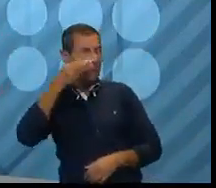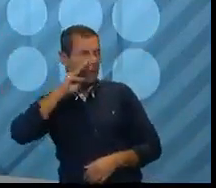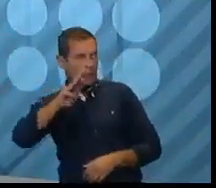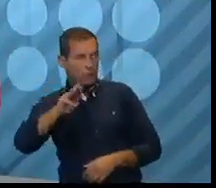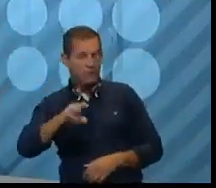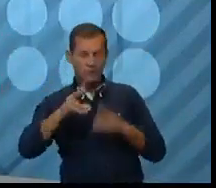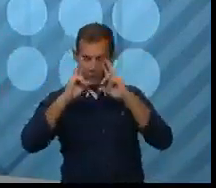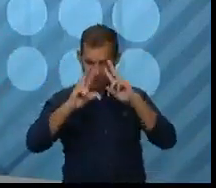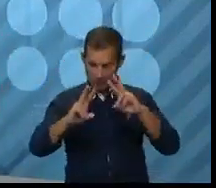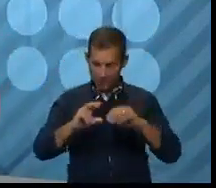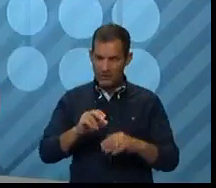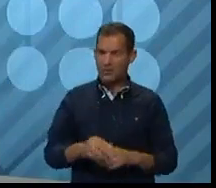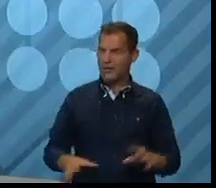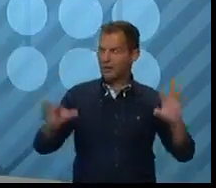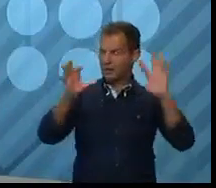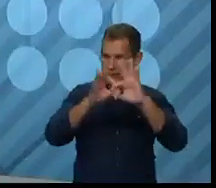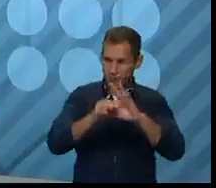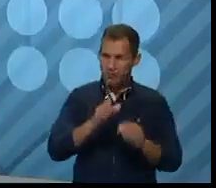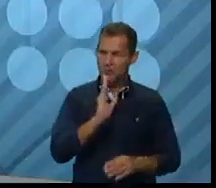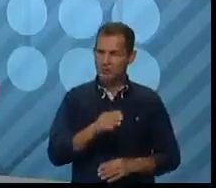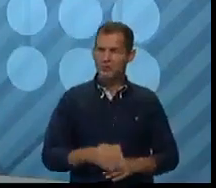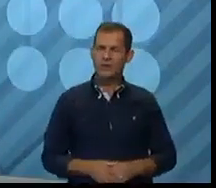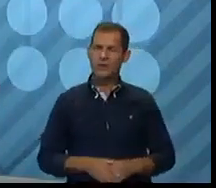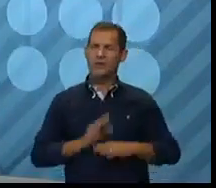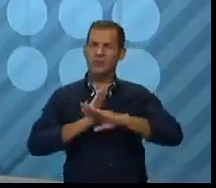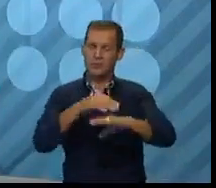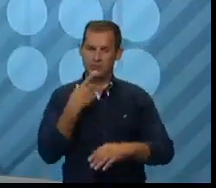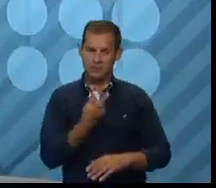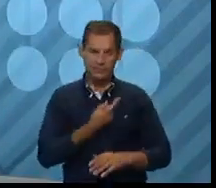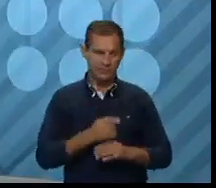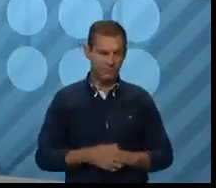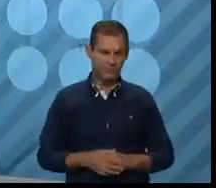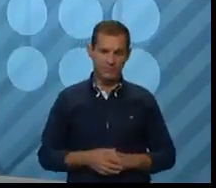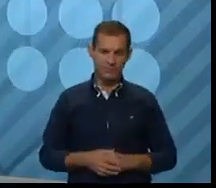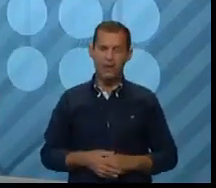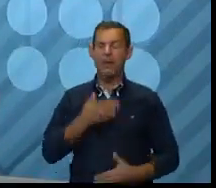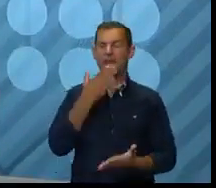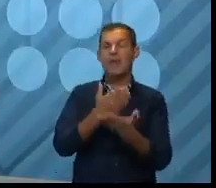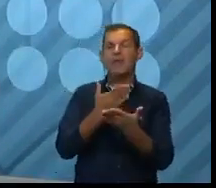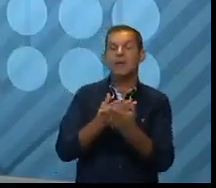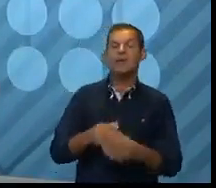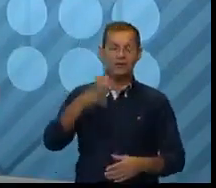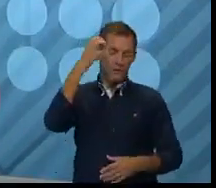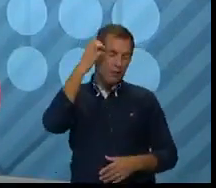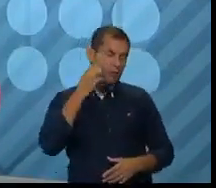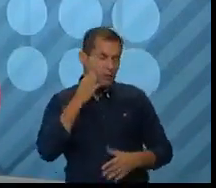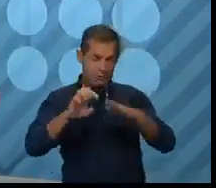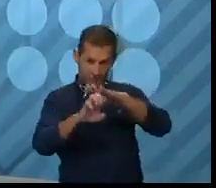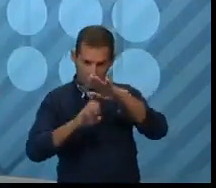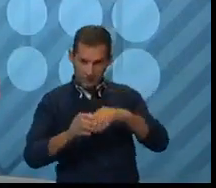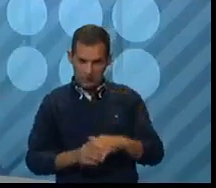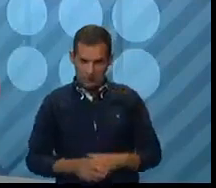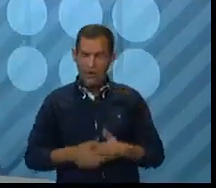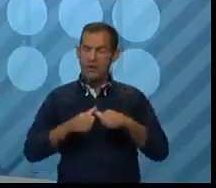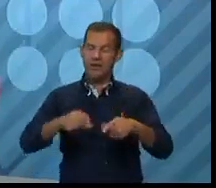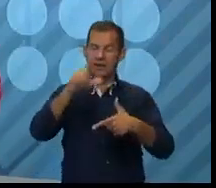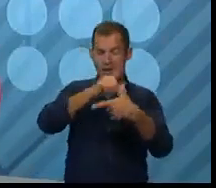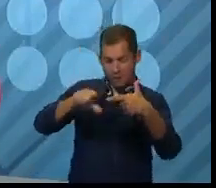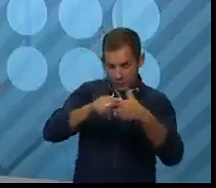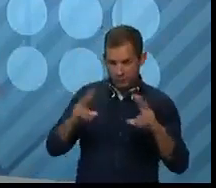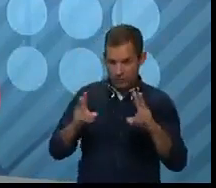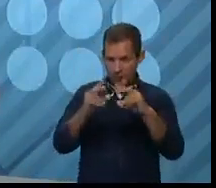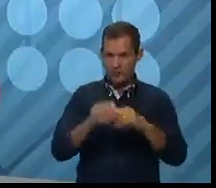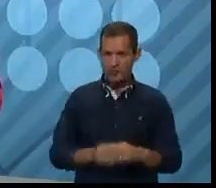milhões. Observe que aqui as integrais elas já nos auxiliaram para estudar o lucro da empresa. Esses problemas de